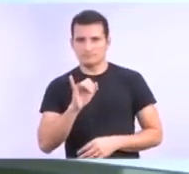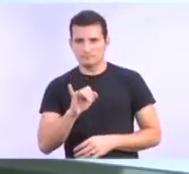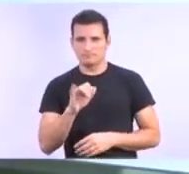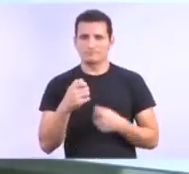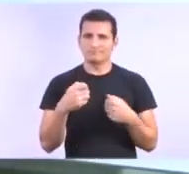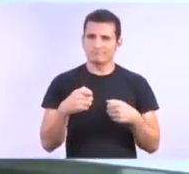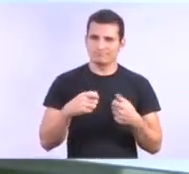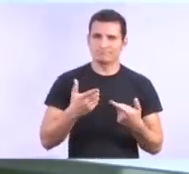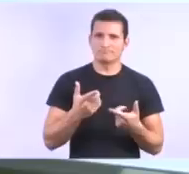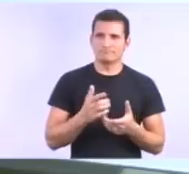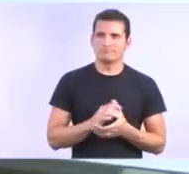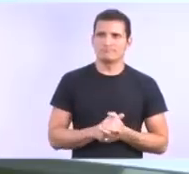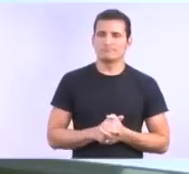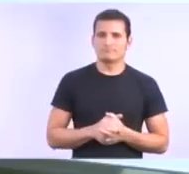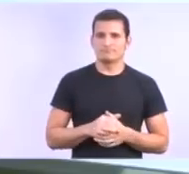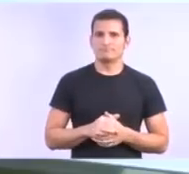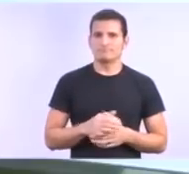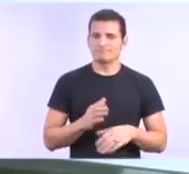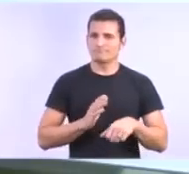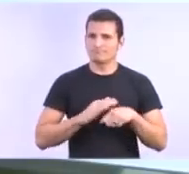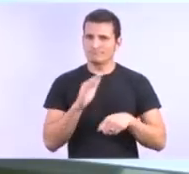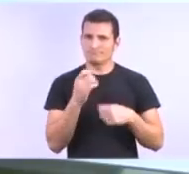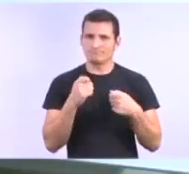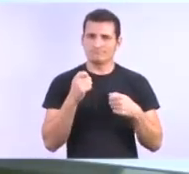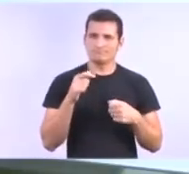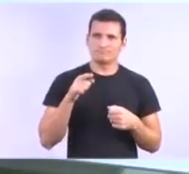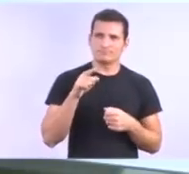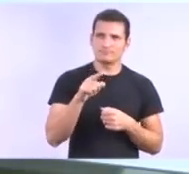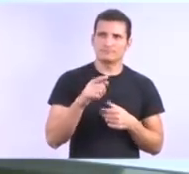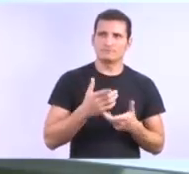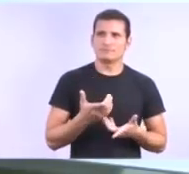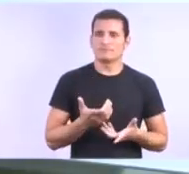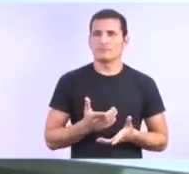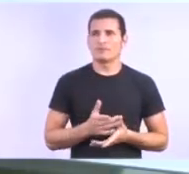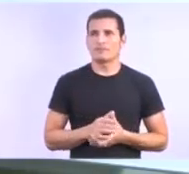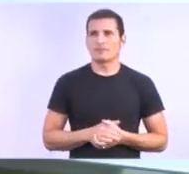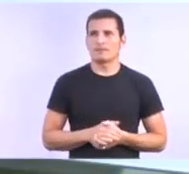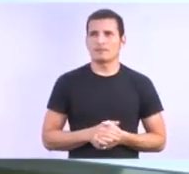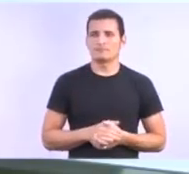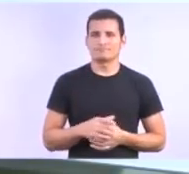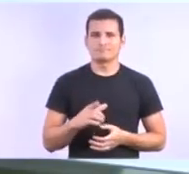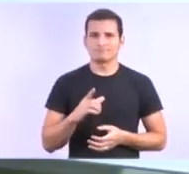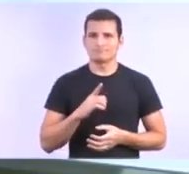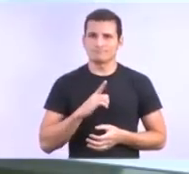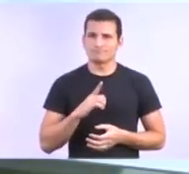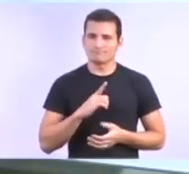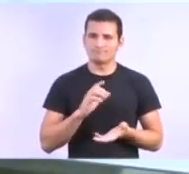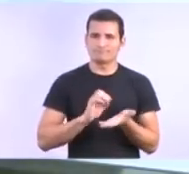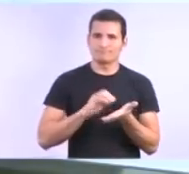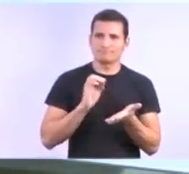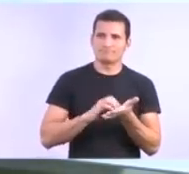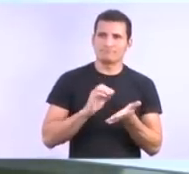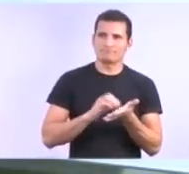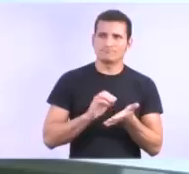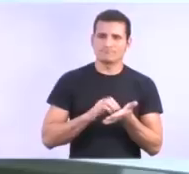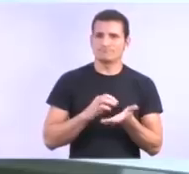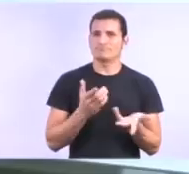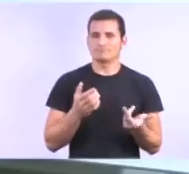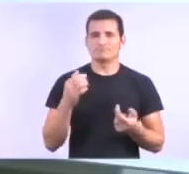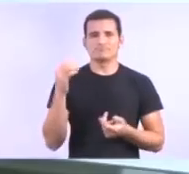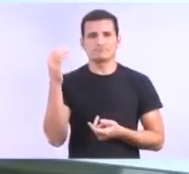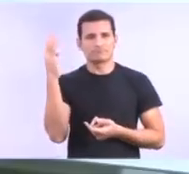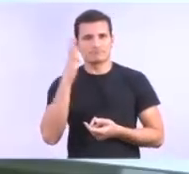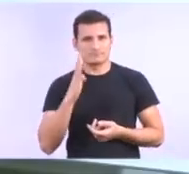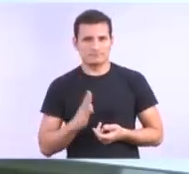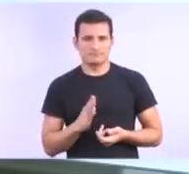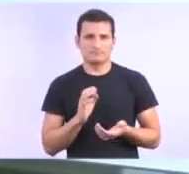de muita gente, a gente está precisando de você. A gente tem uma deficiência enorme. Brasil, a